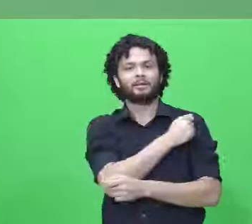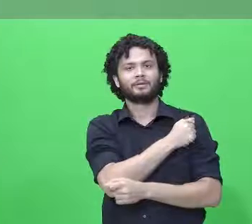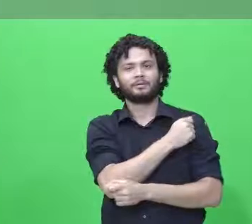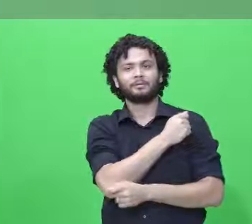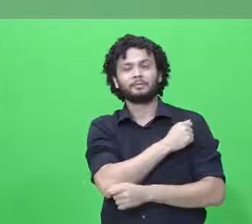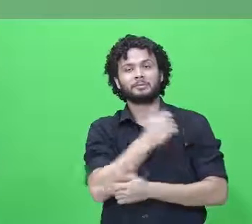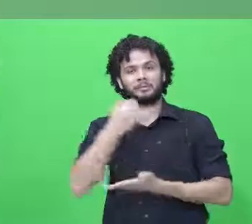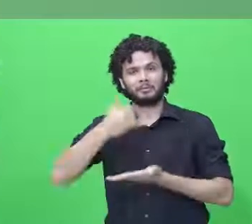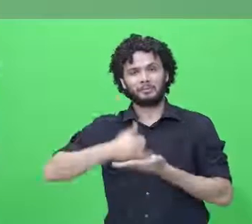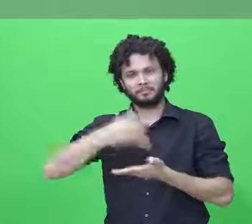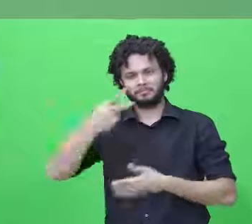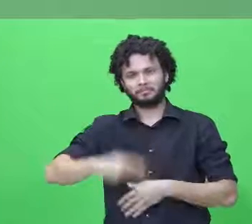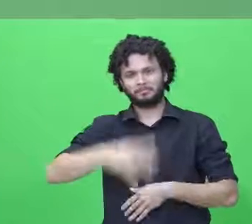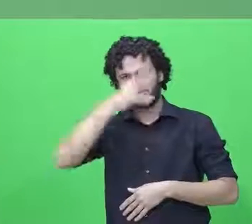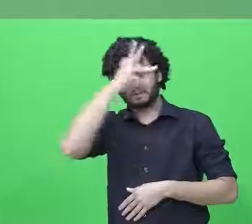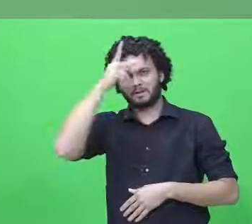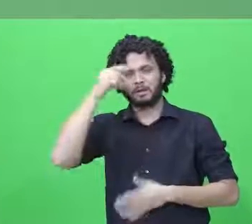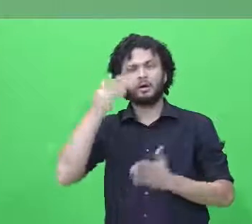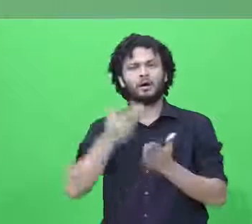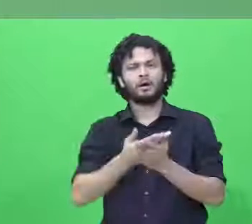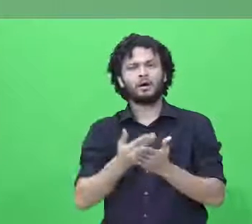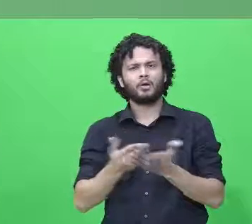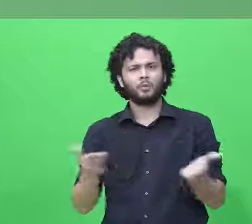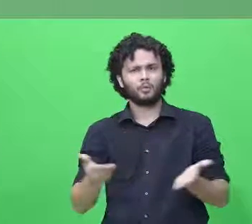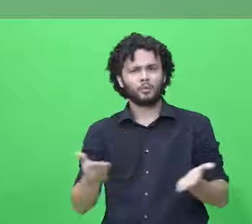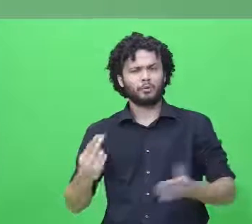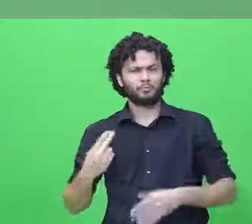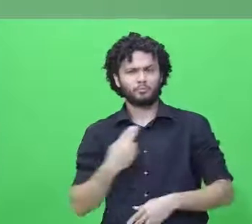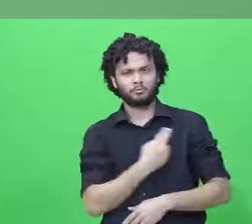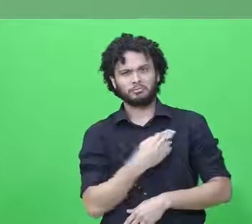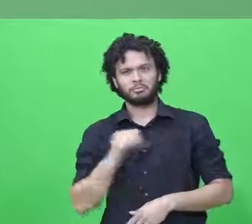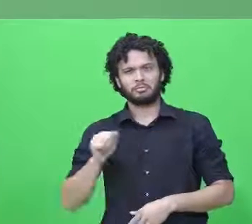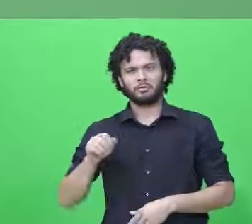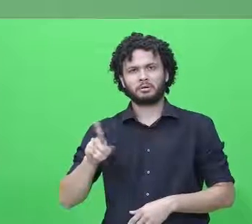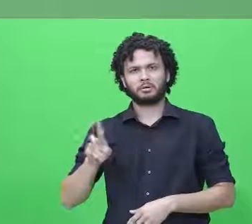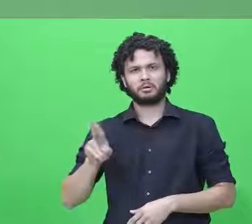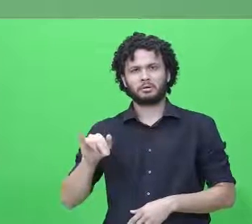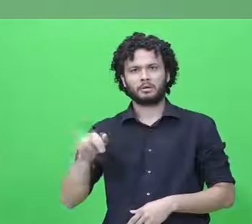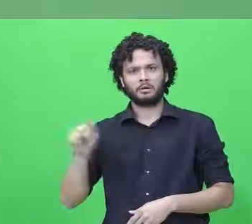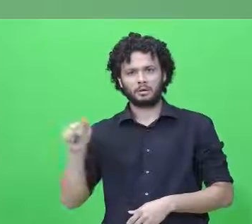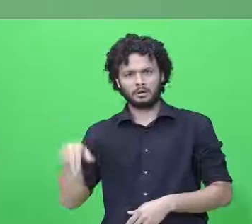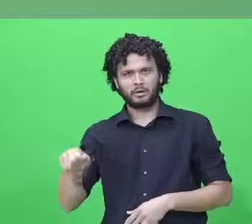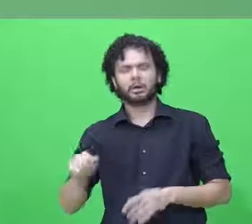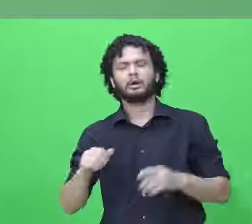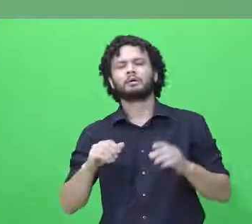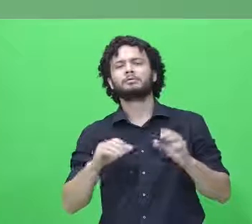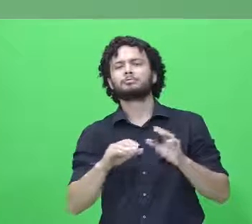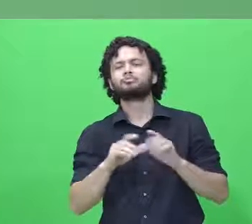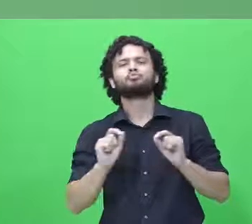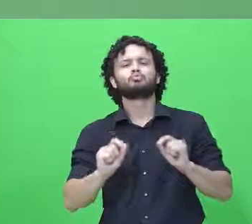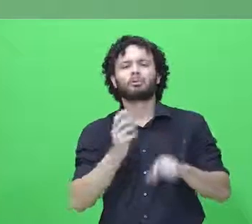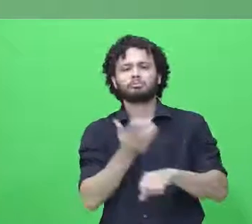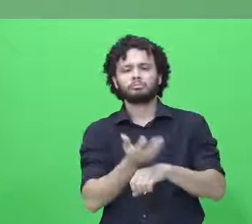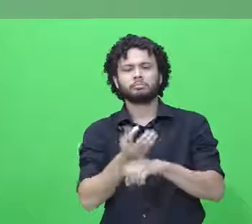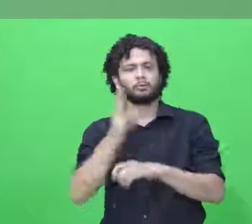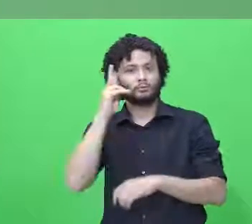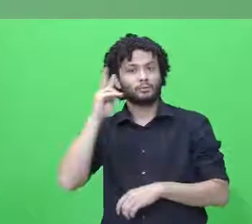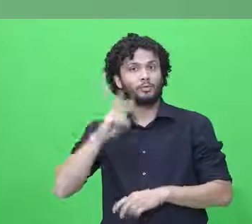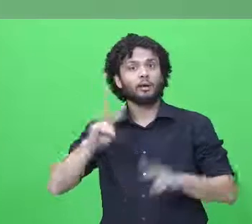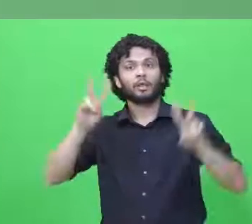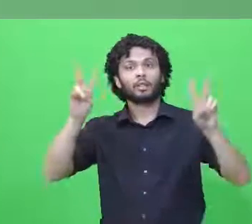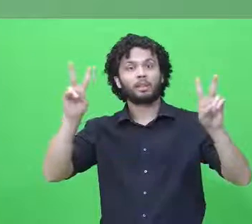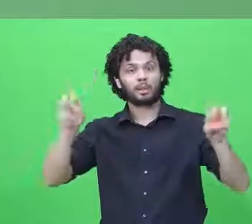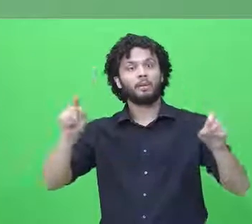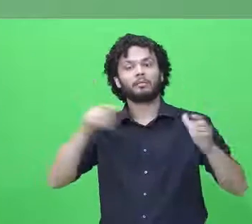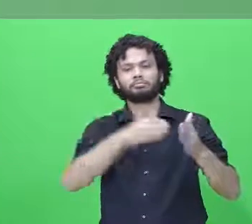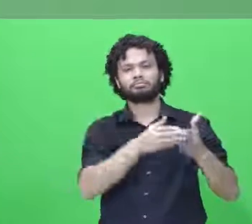da capital. A aula de hoje, então, eu sou a professora Adriana Barata Cabral, vou trabalhar com vocês então a disciplina de História, e o tema da nossa aula de hoje